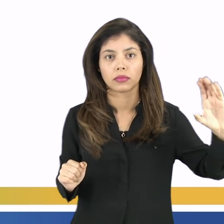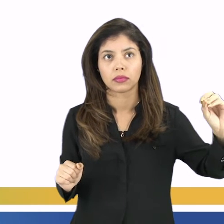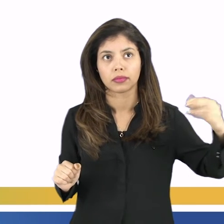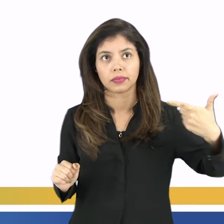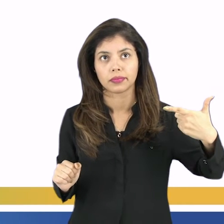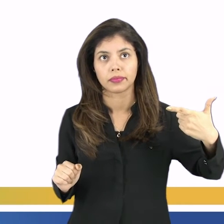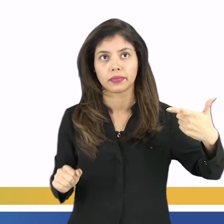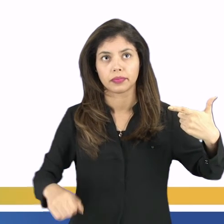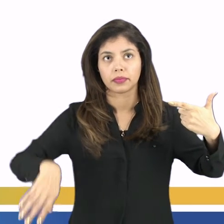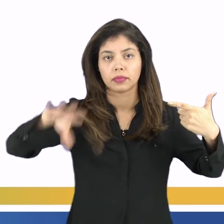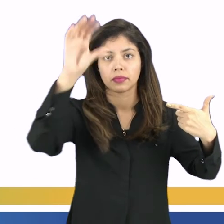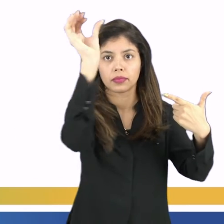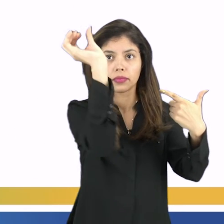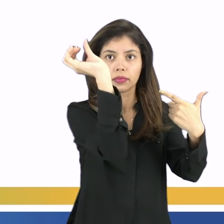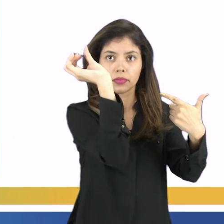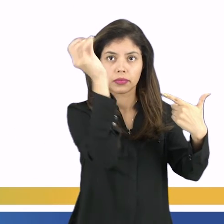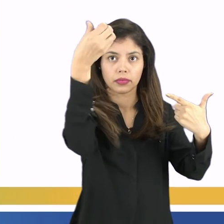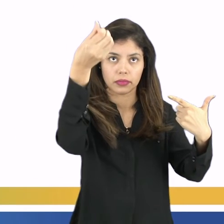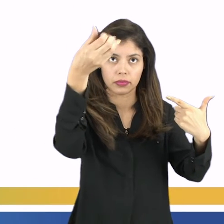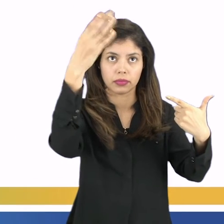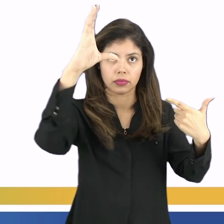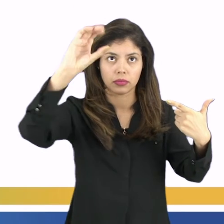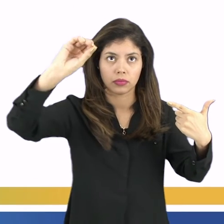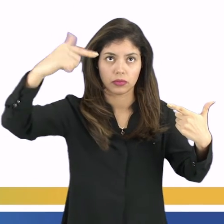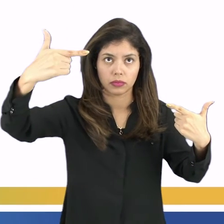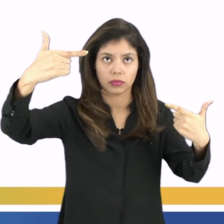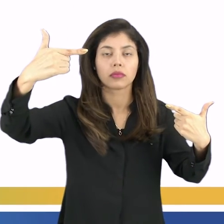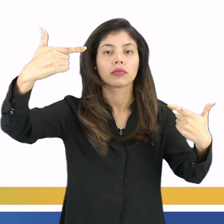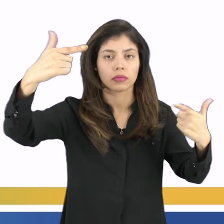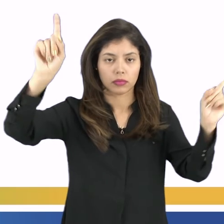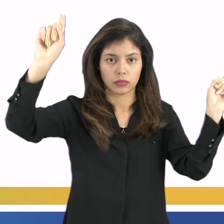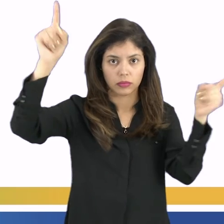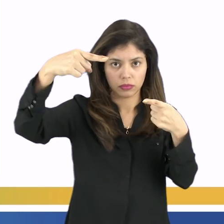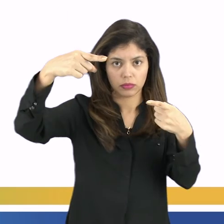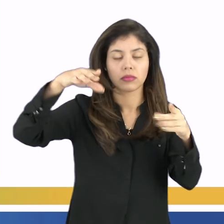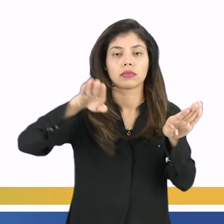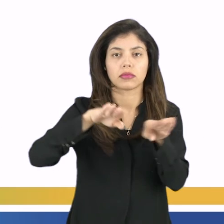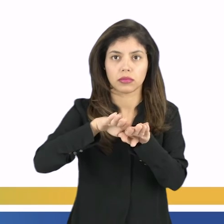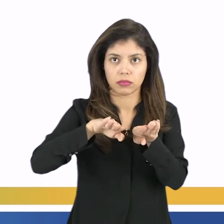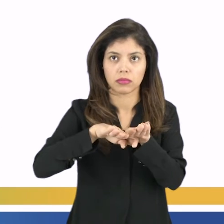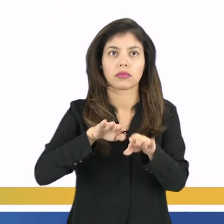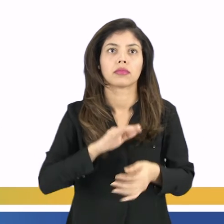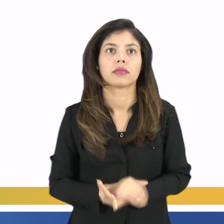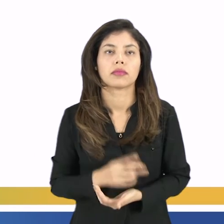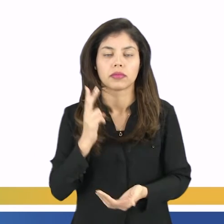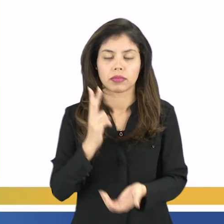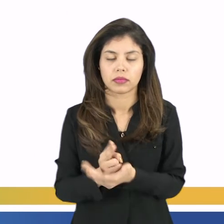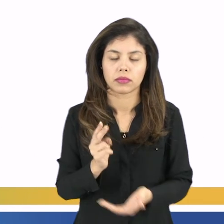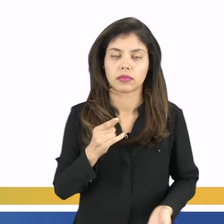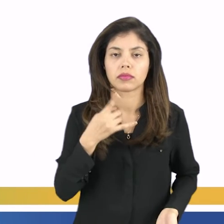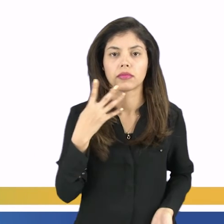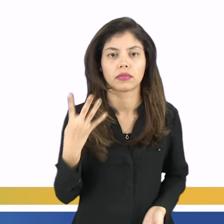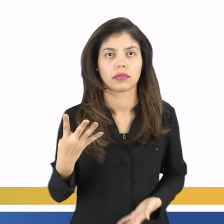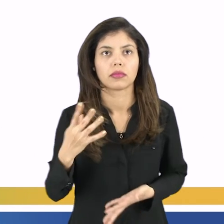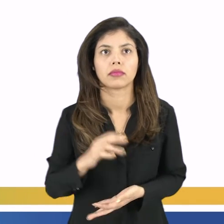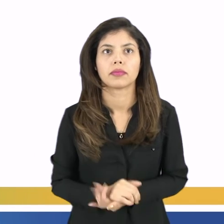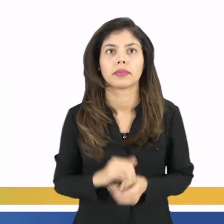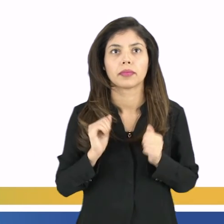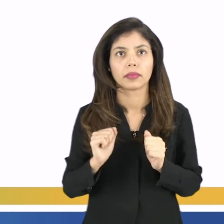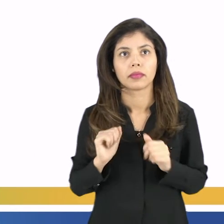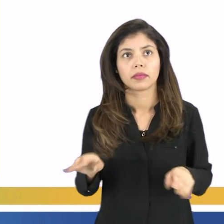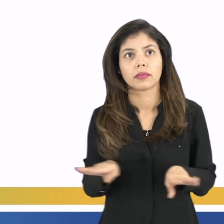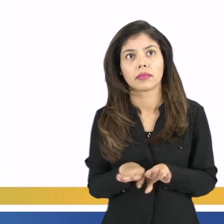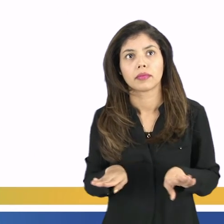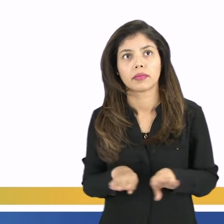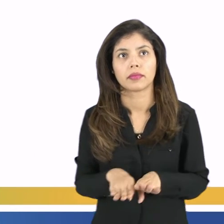6 CO2 no reagente com 6 CO2 no produto. Mesma quantidade. Também